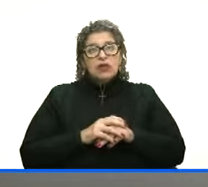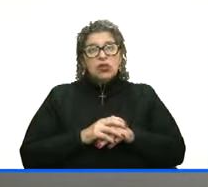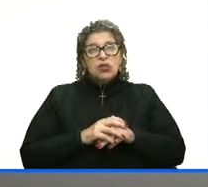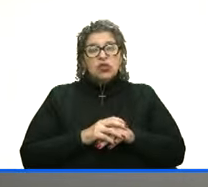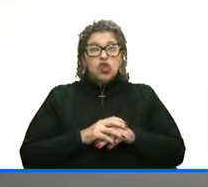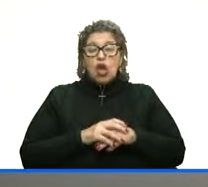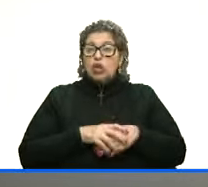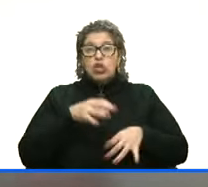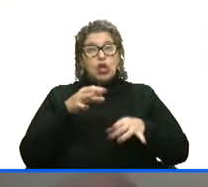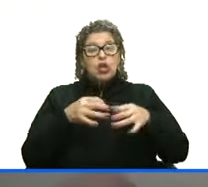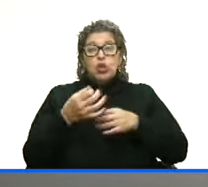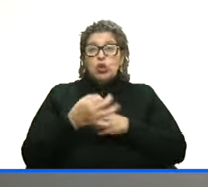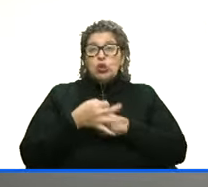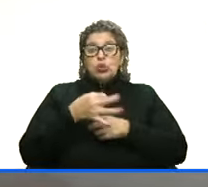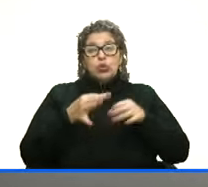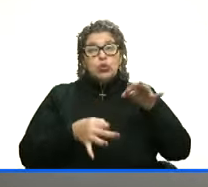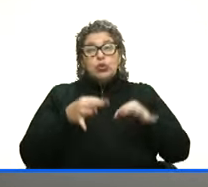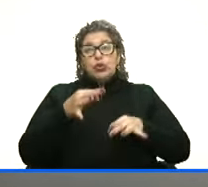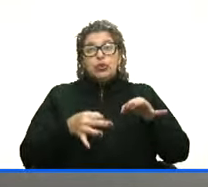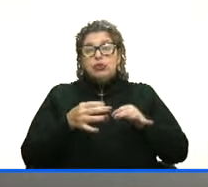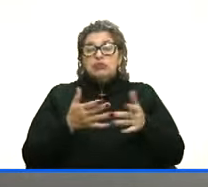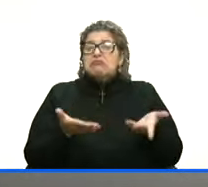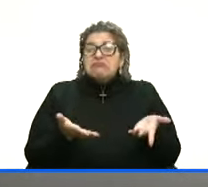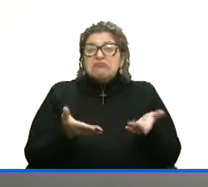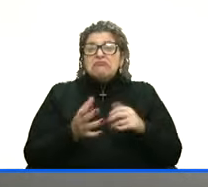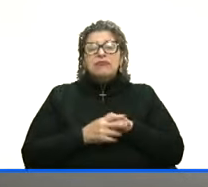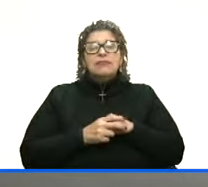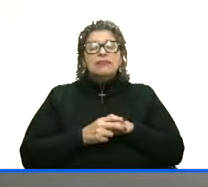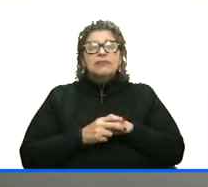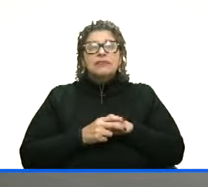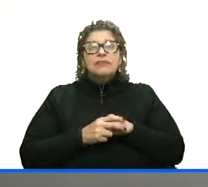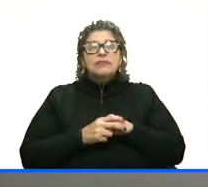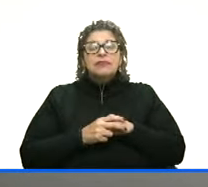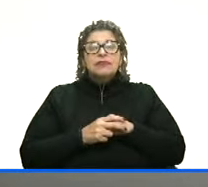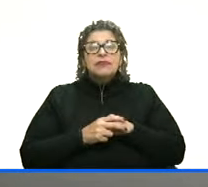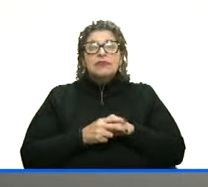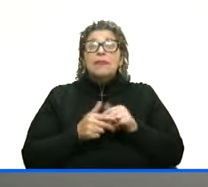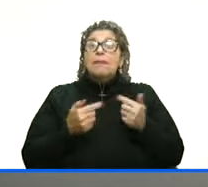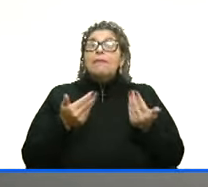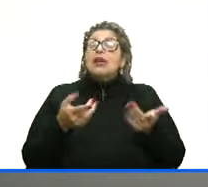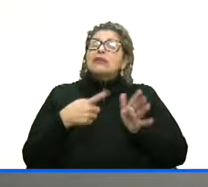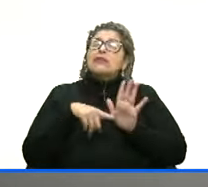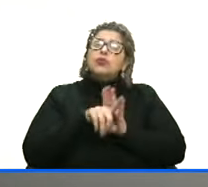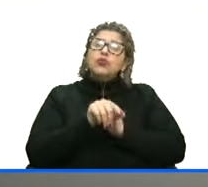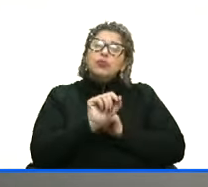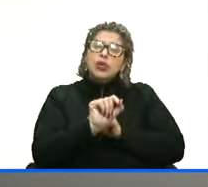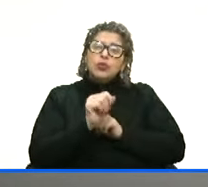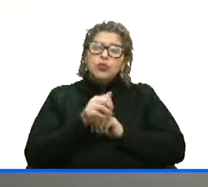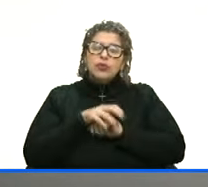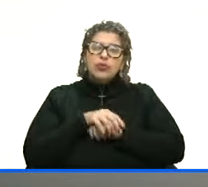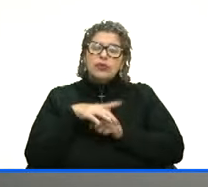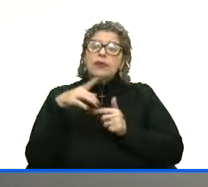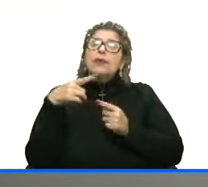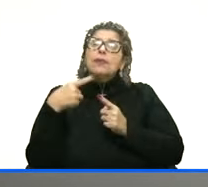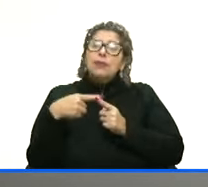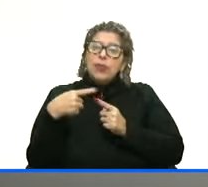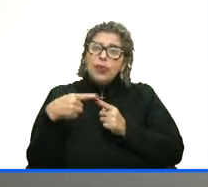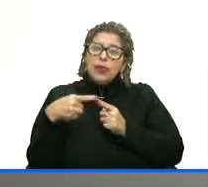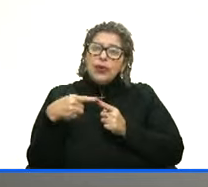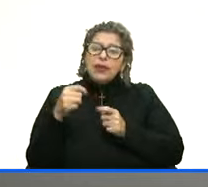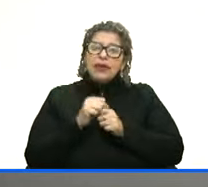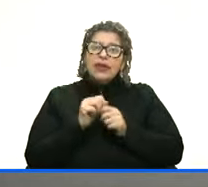órgão jurídico no meio, deve ter. Mas é assim, eu te pergunto, por que que